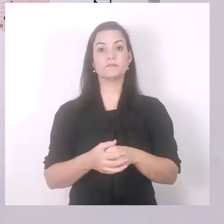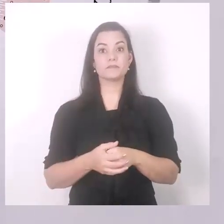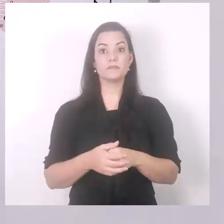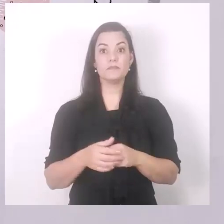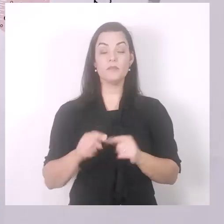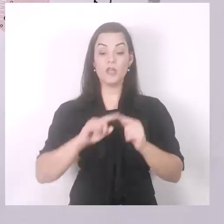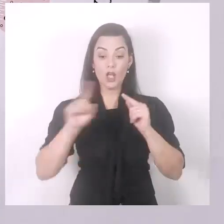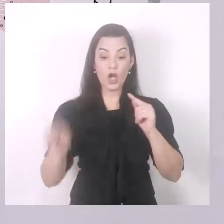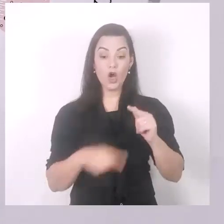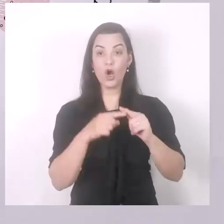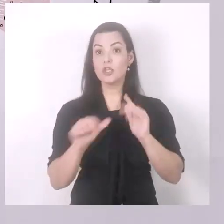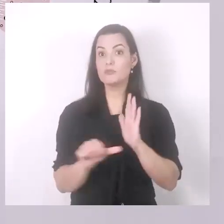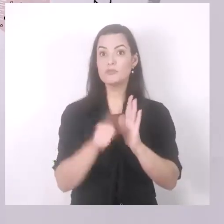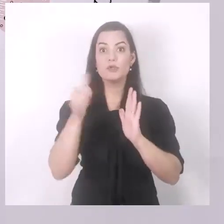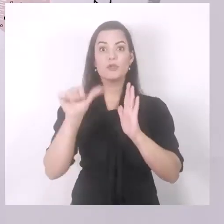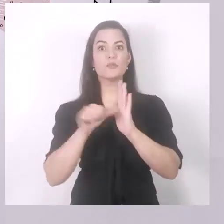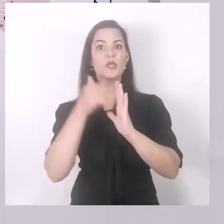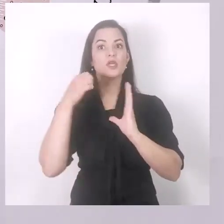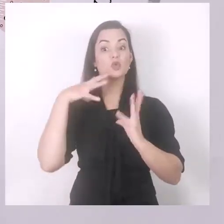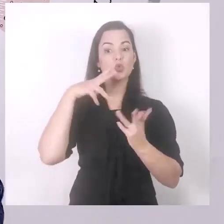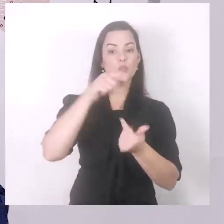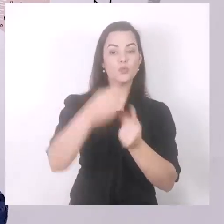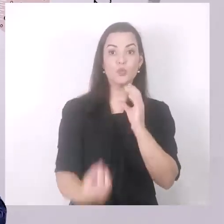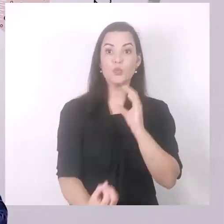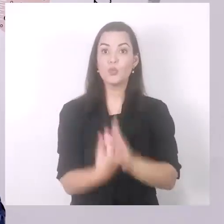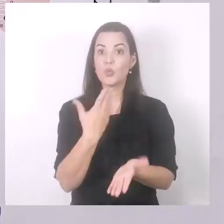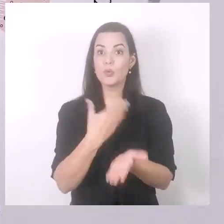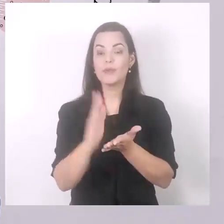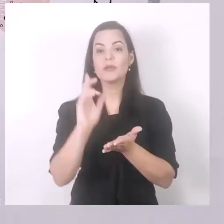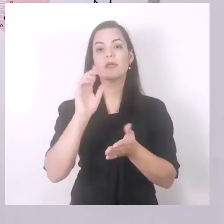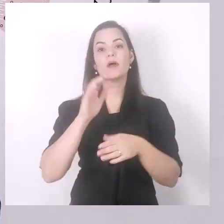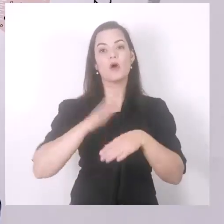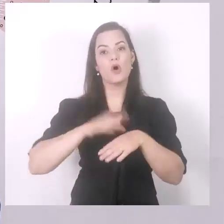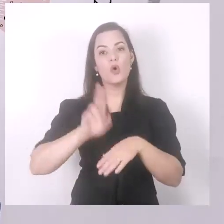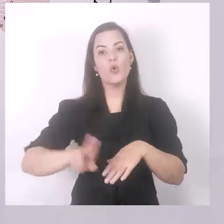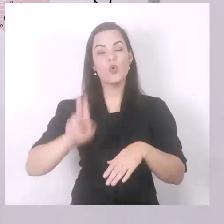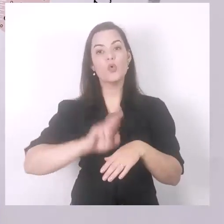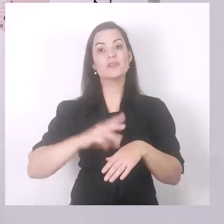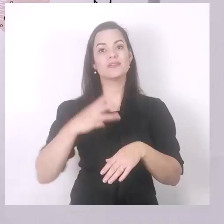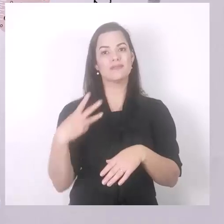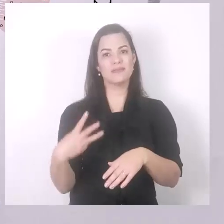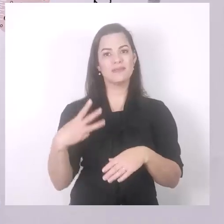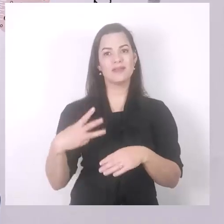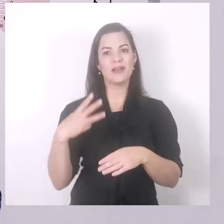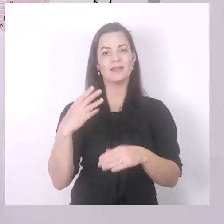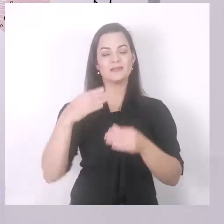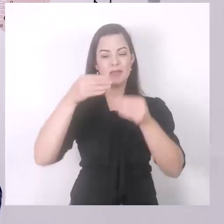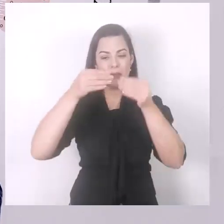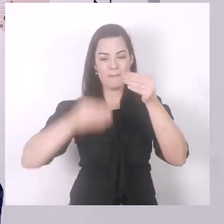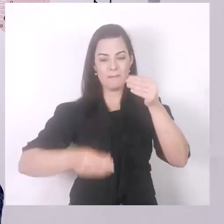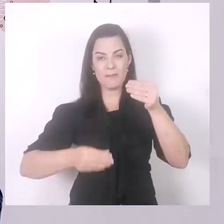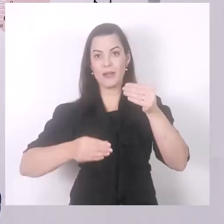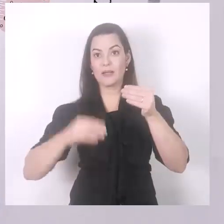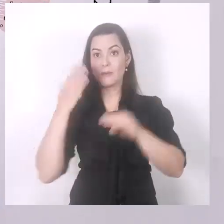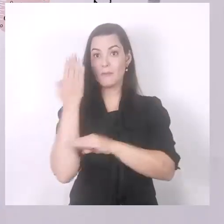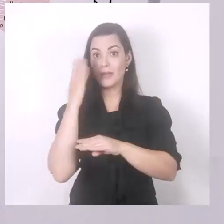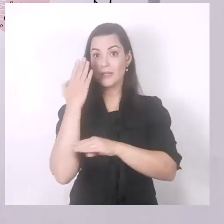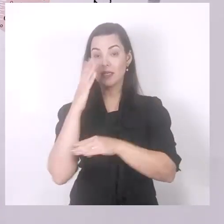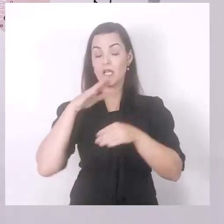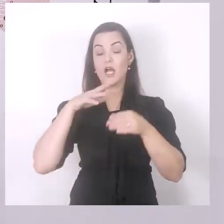primeiras rodas do mundo eram feitas com 3 placas de madeira cortadas